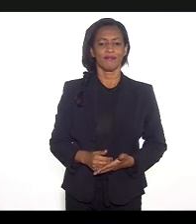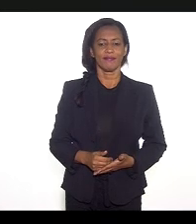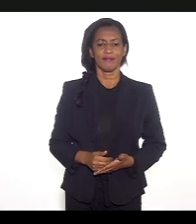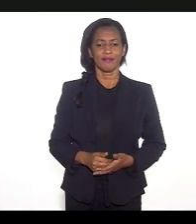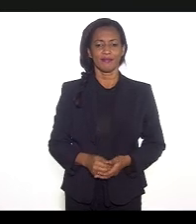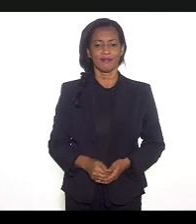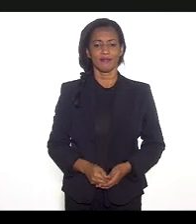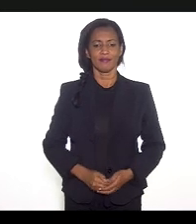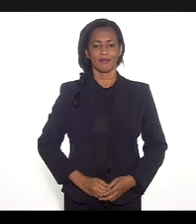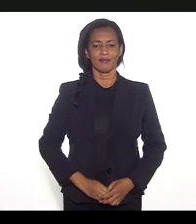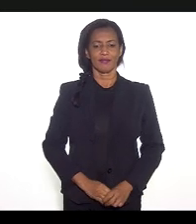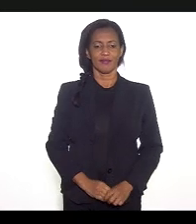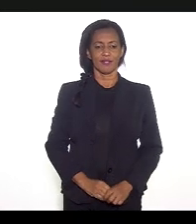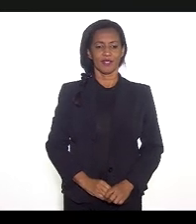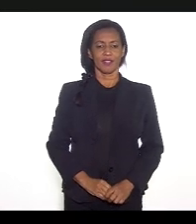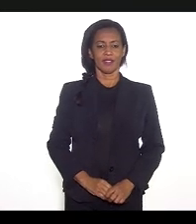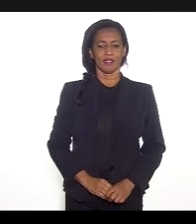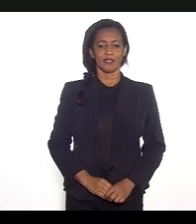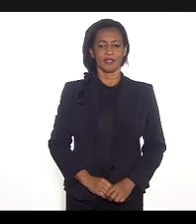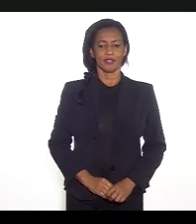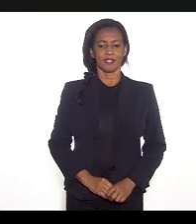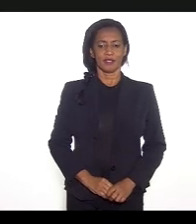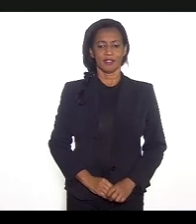Não. Ah.